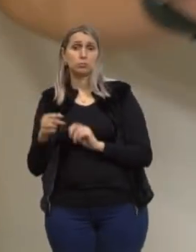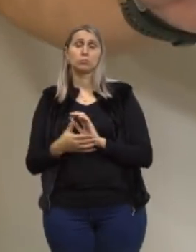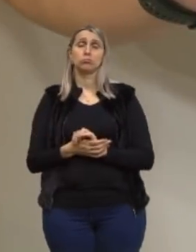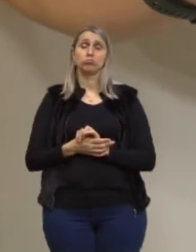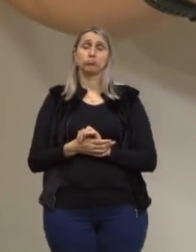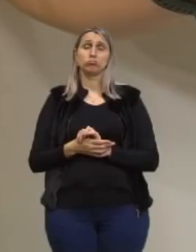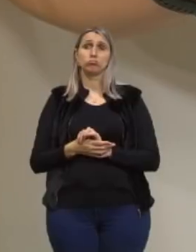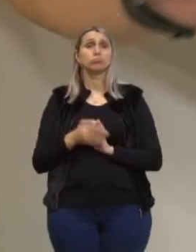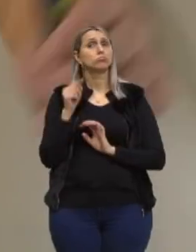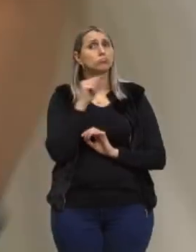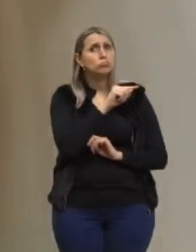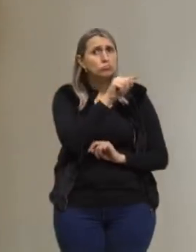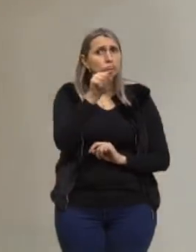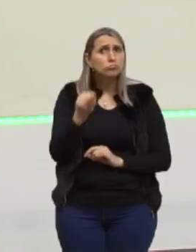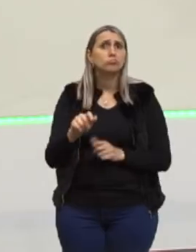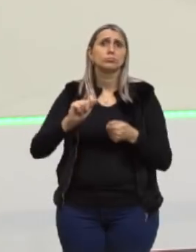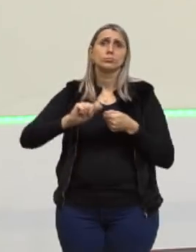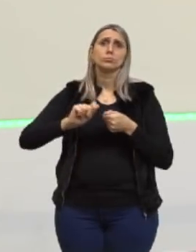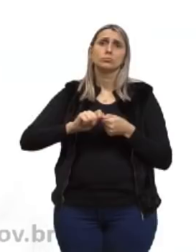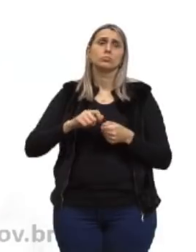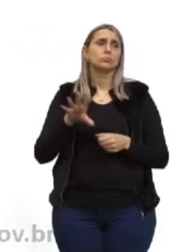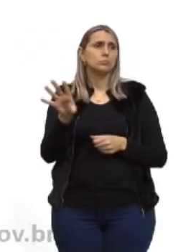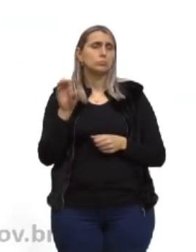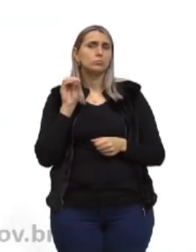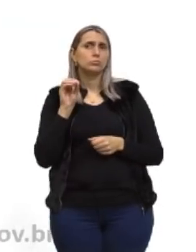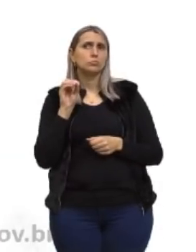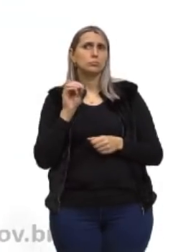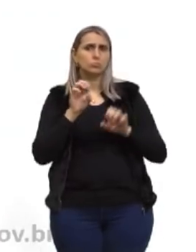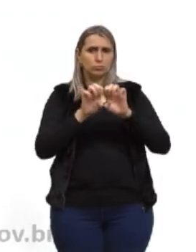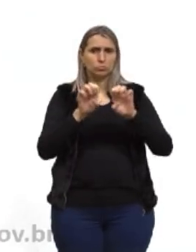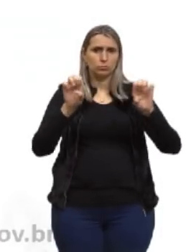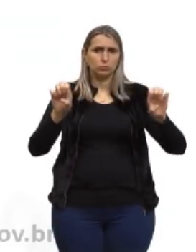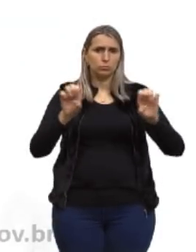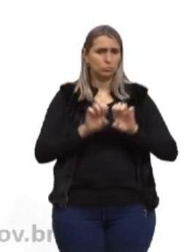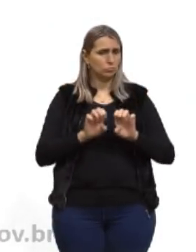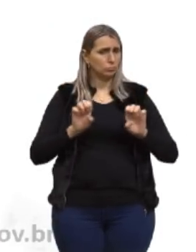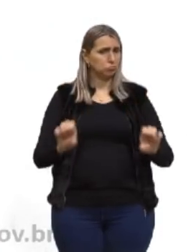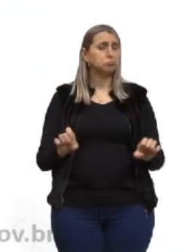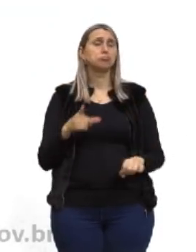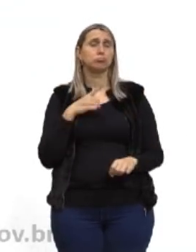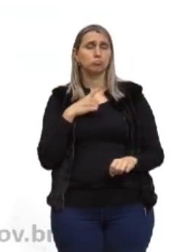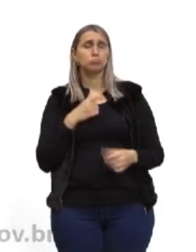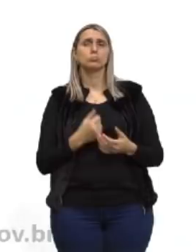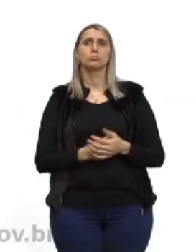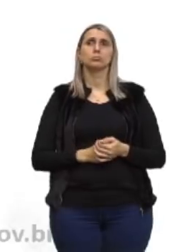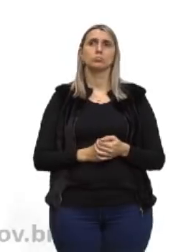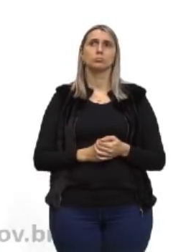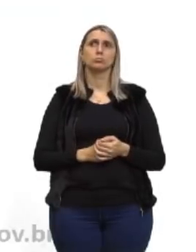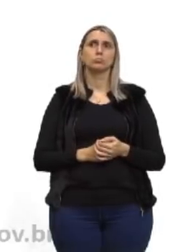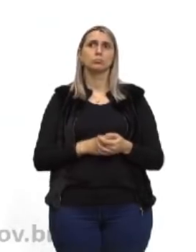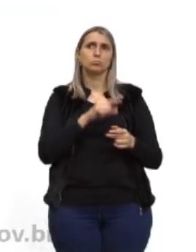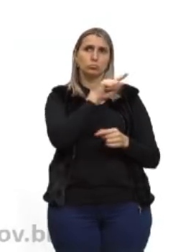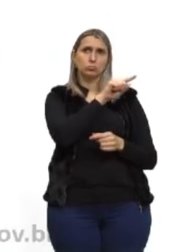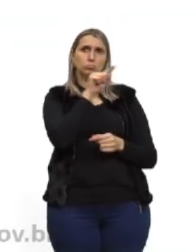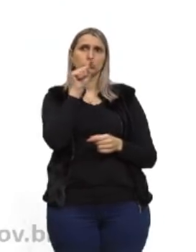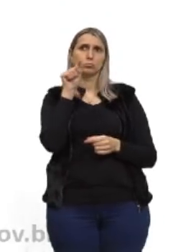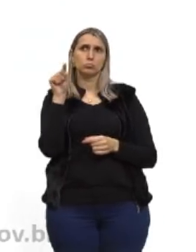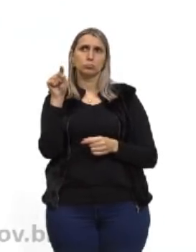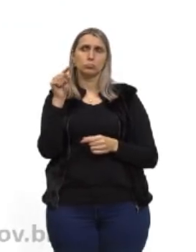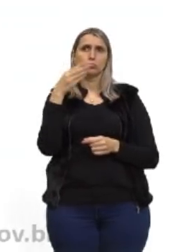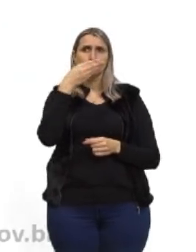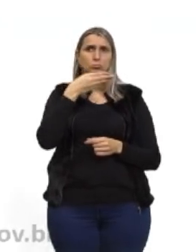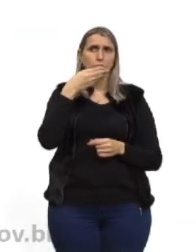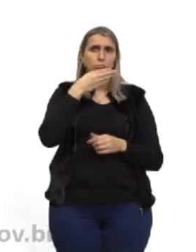daqui o quê que vocês vão fazer agora vocês vão pegar a e posso as duas equações que tiveram essa aqui ó